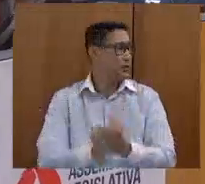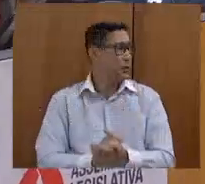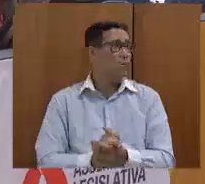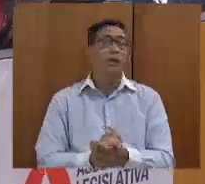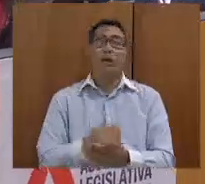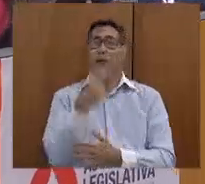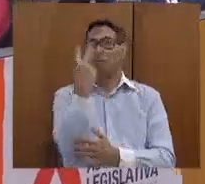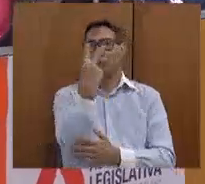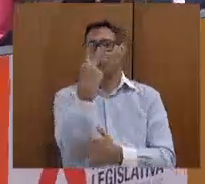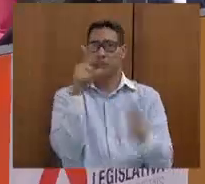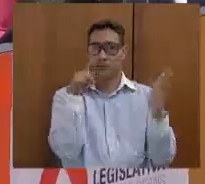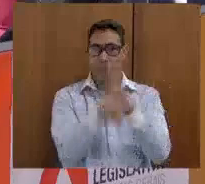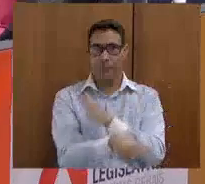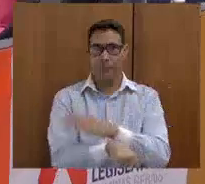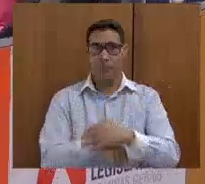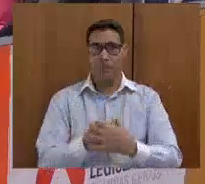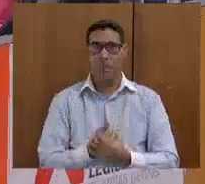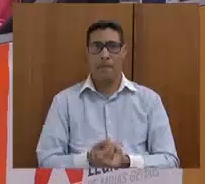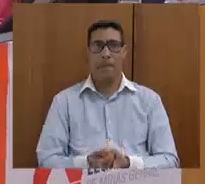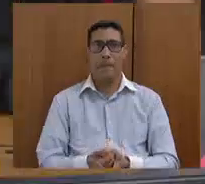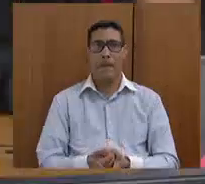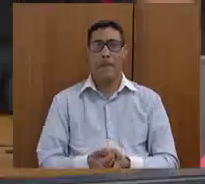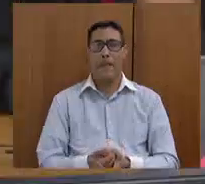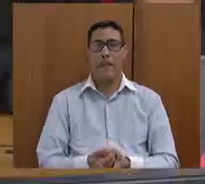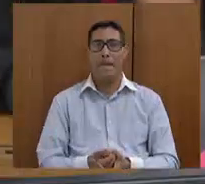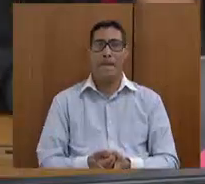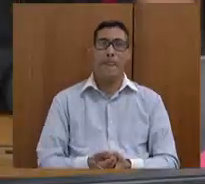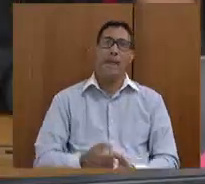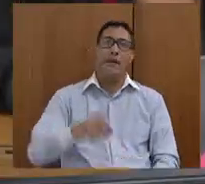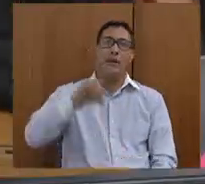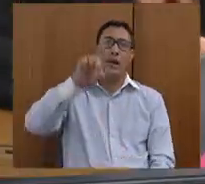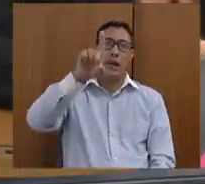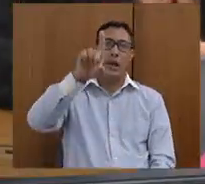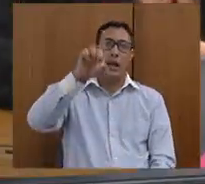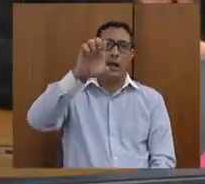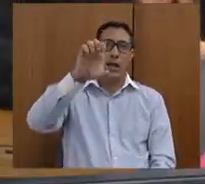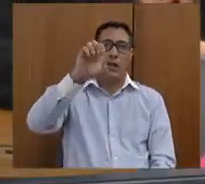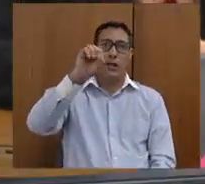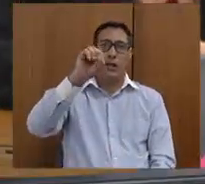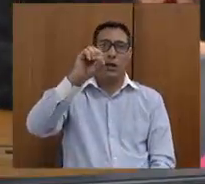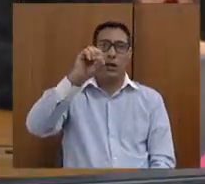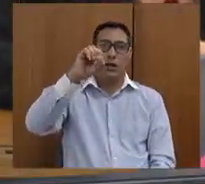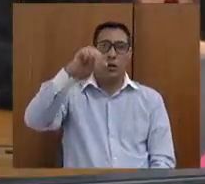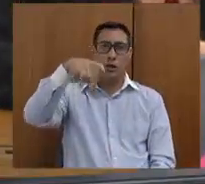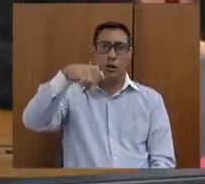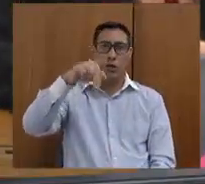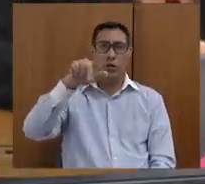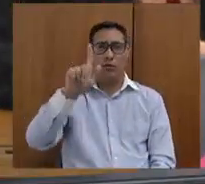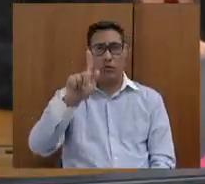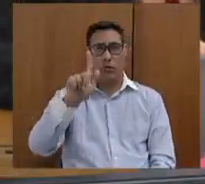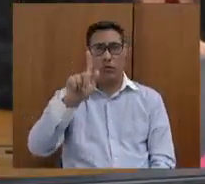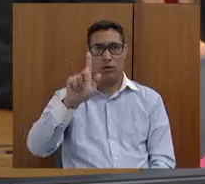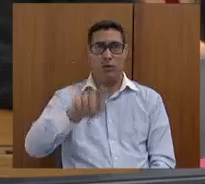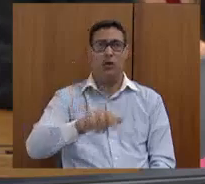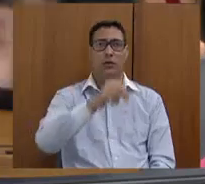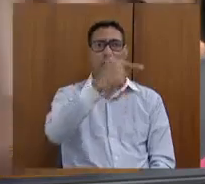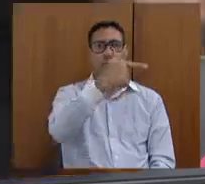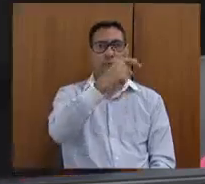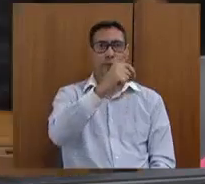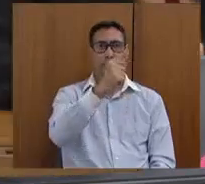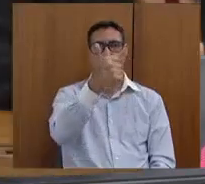pergunta você foi da deong Igor a dengue que estava em 2015